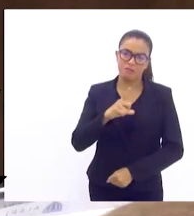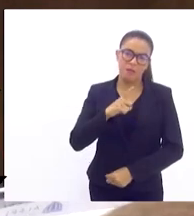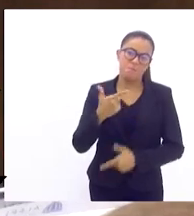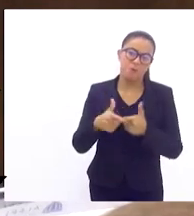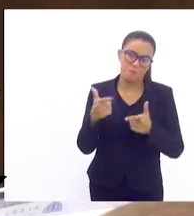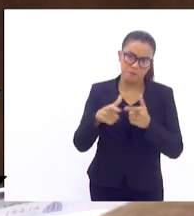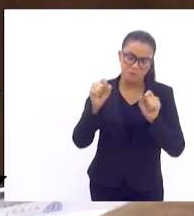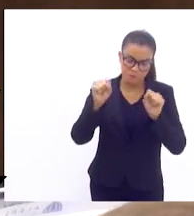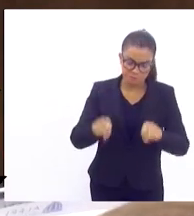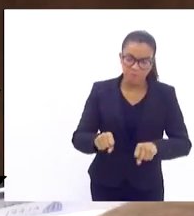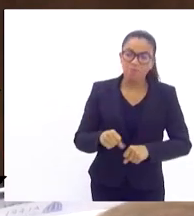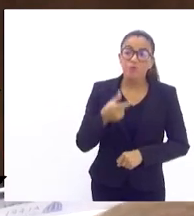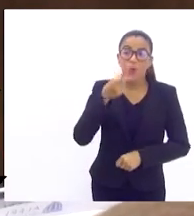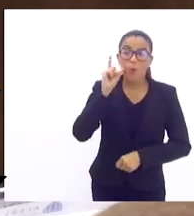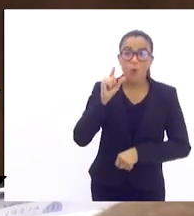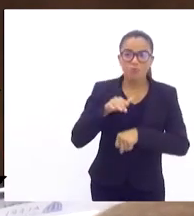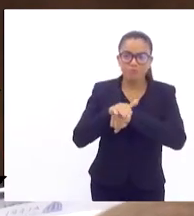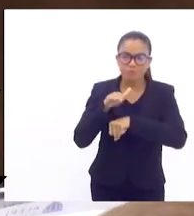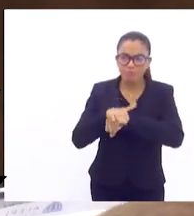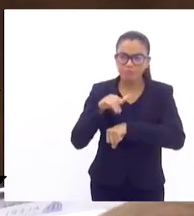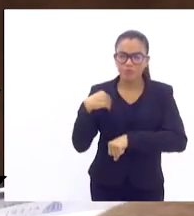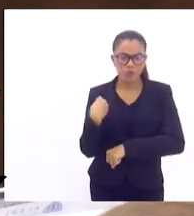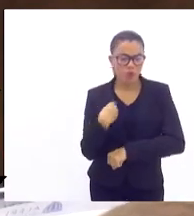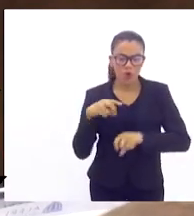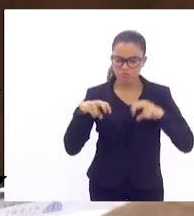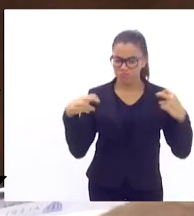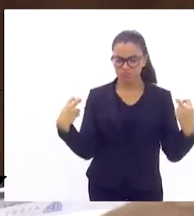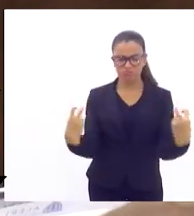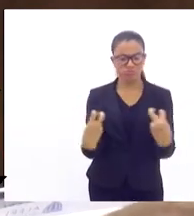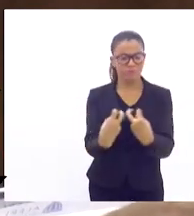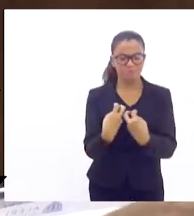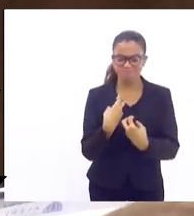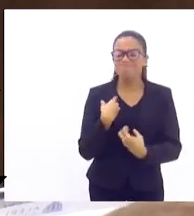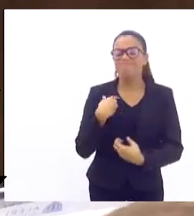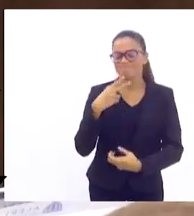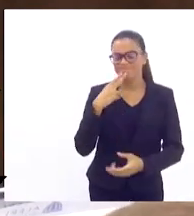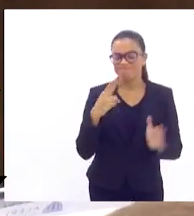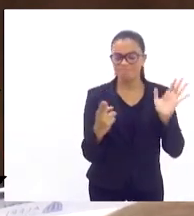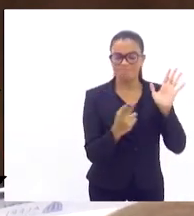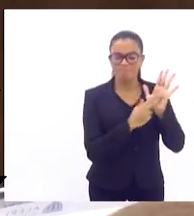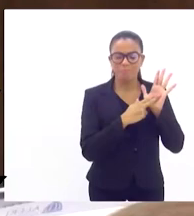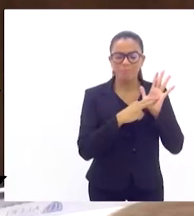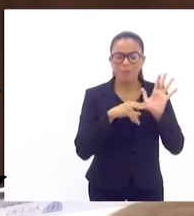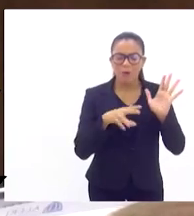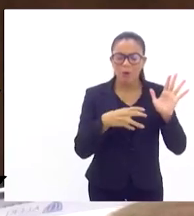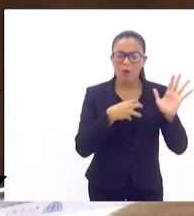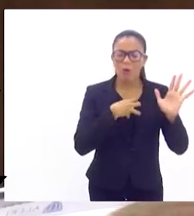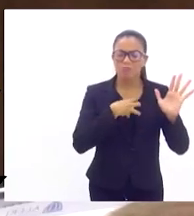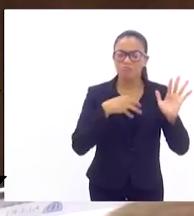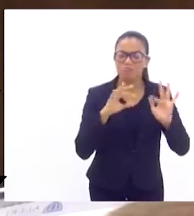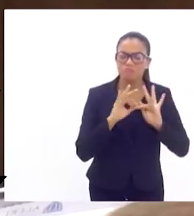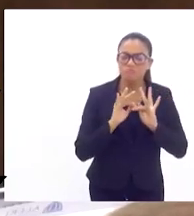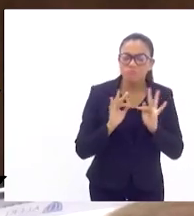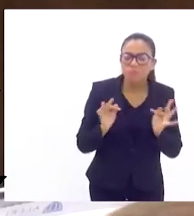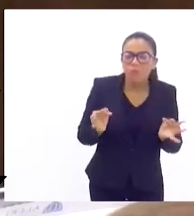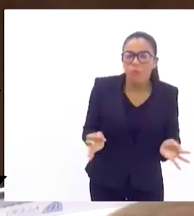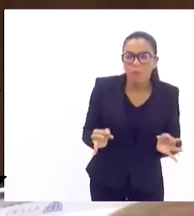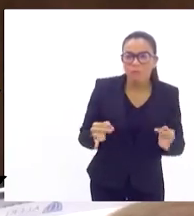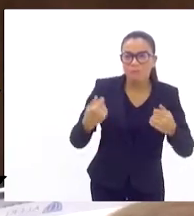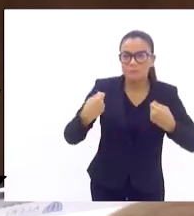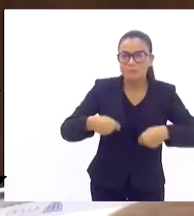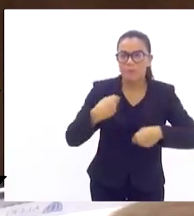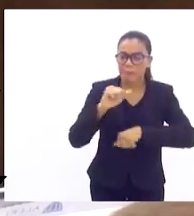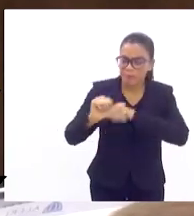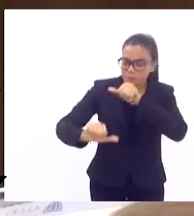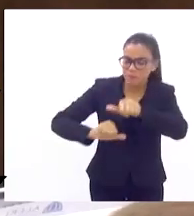fizemos ontem à noite na empresa. Nós admitimos, com humildade, que nós temos que melhorar as coisas,